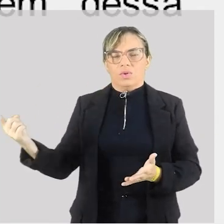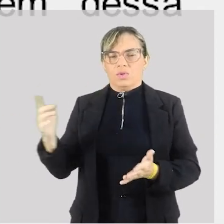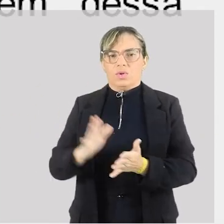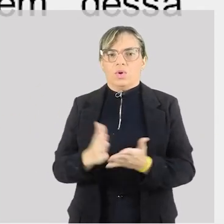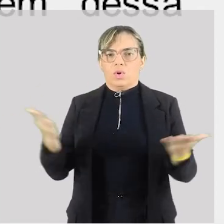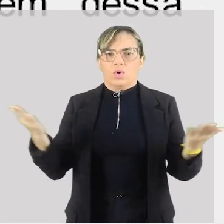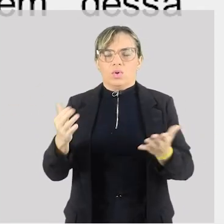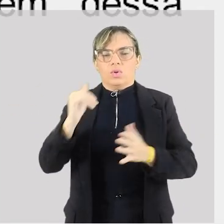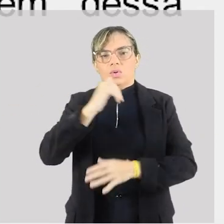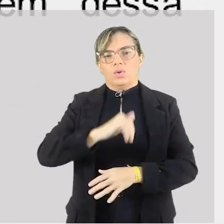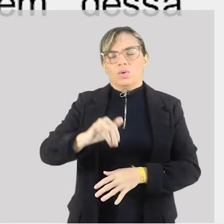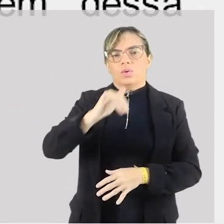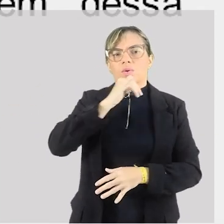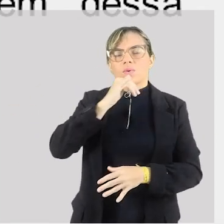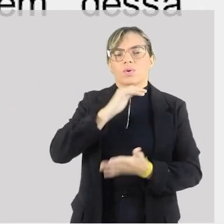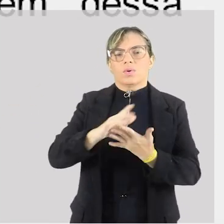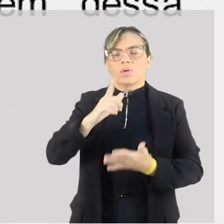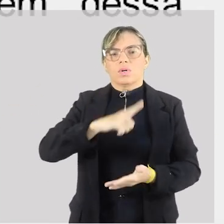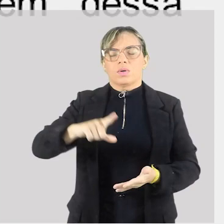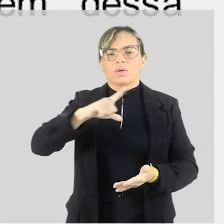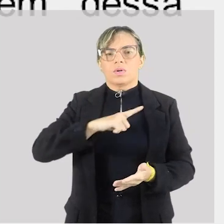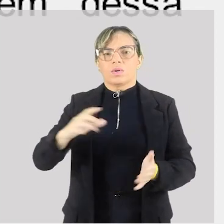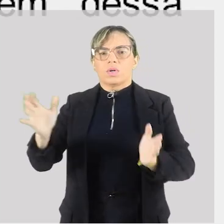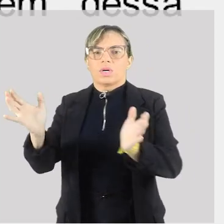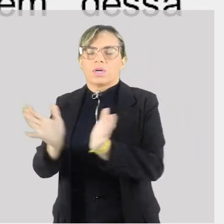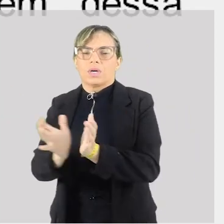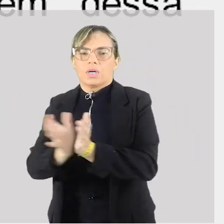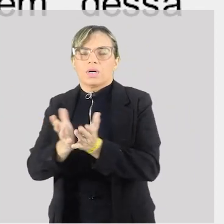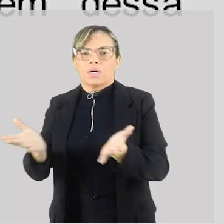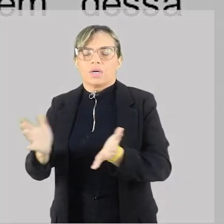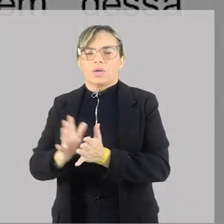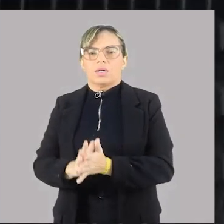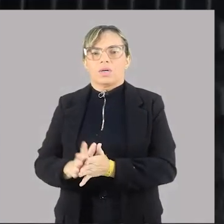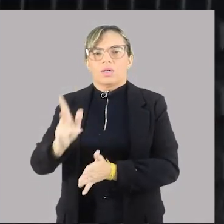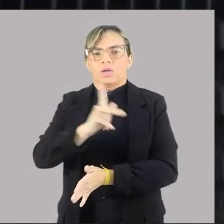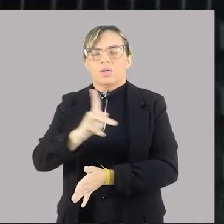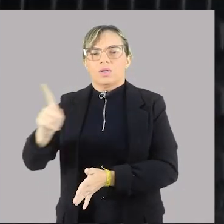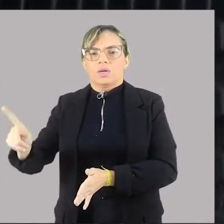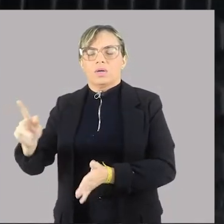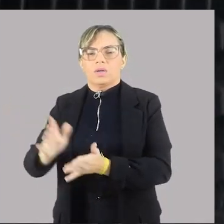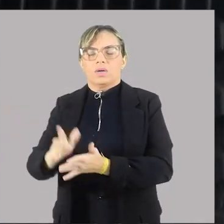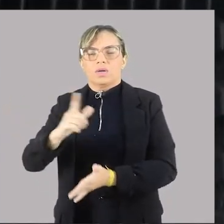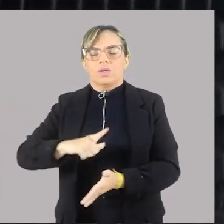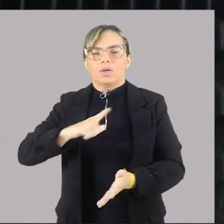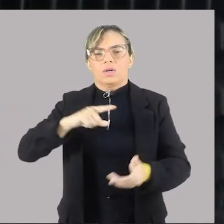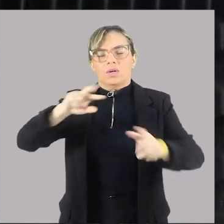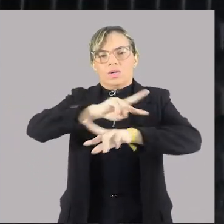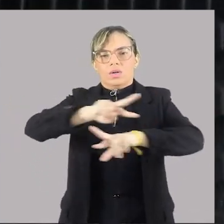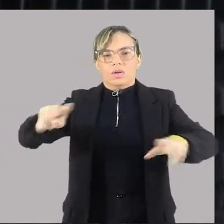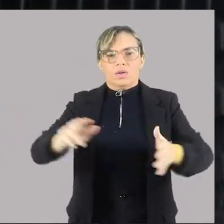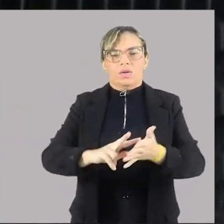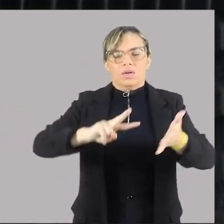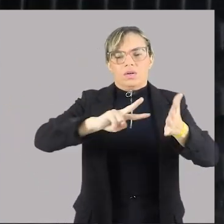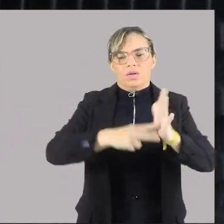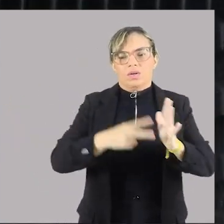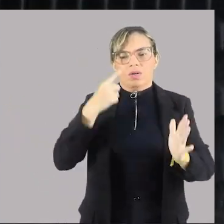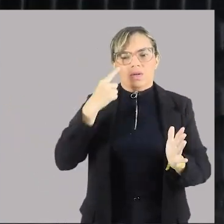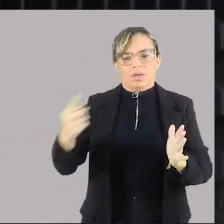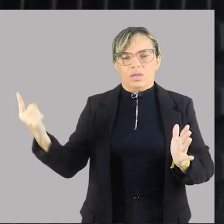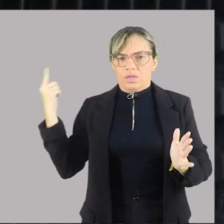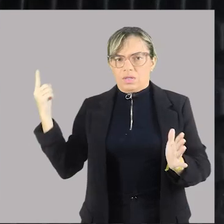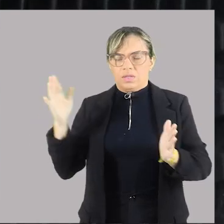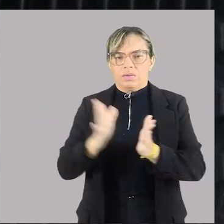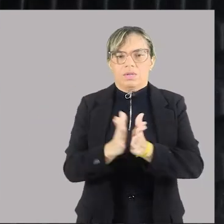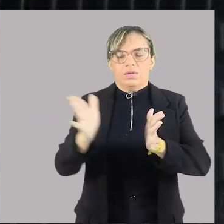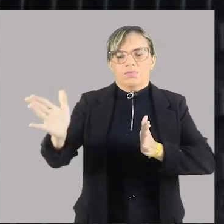hoje, por exemplo, você tem categoria do professor, classe do professor. Hoje você tem vários sindicatos de professores. Nessa época,